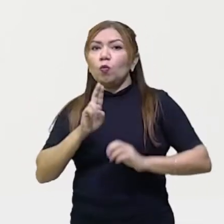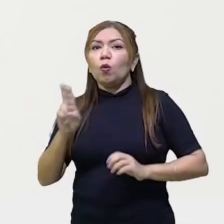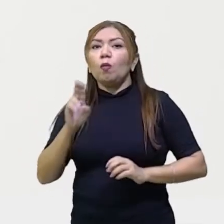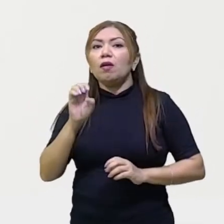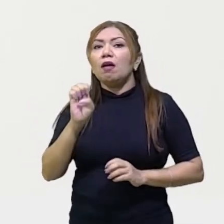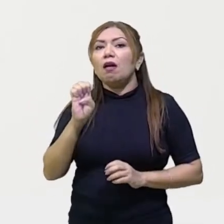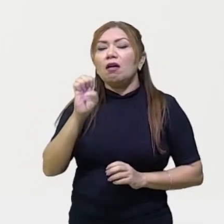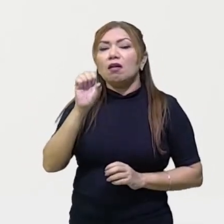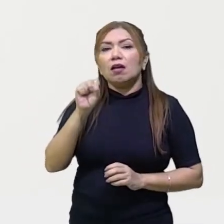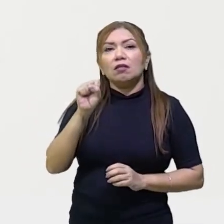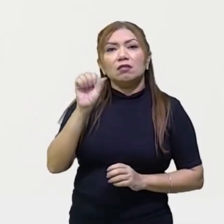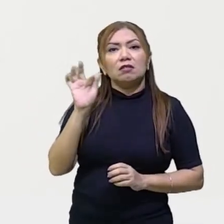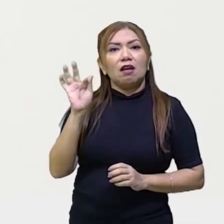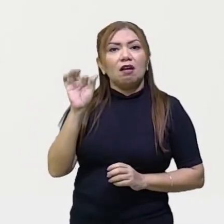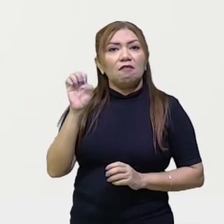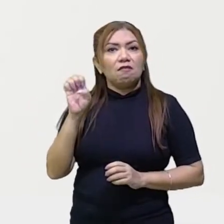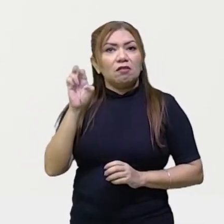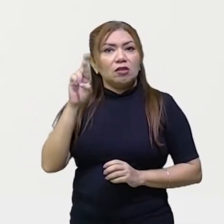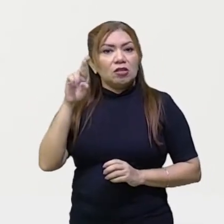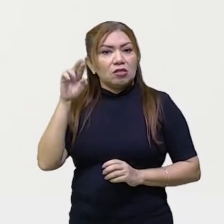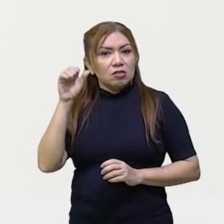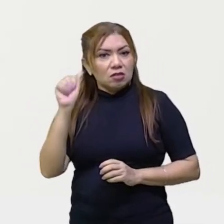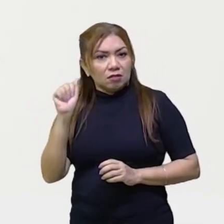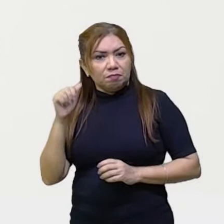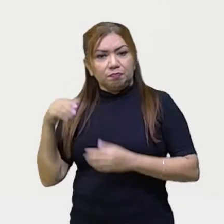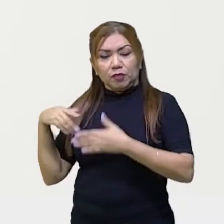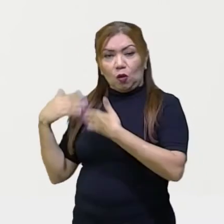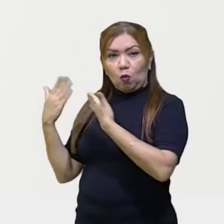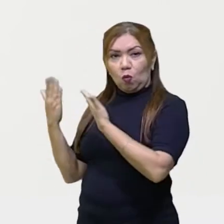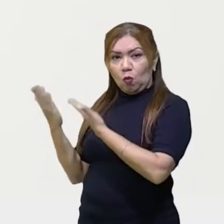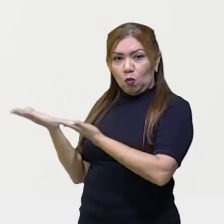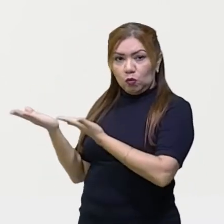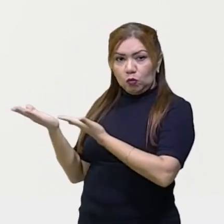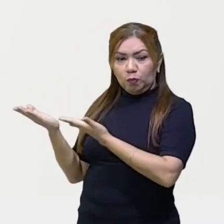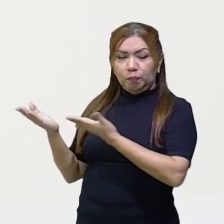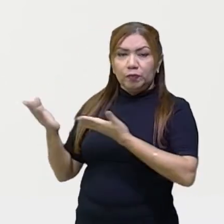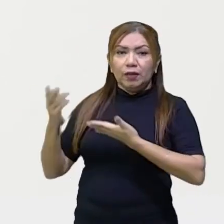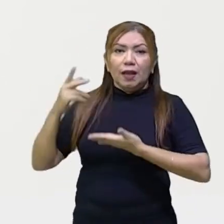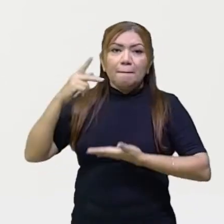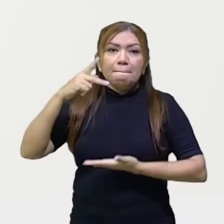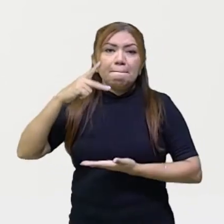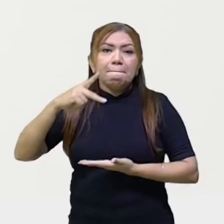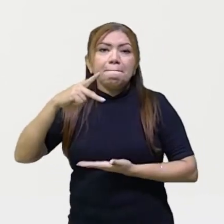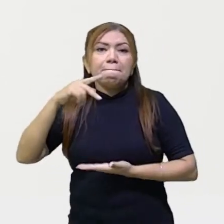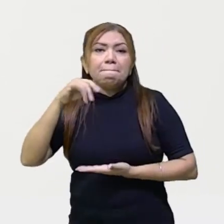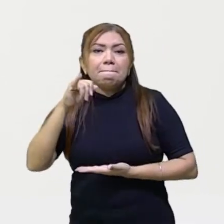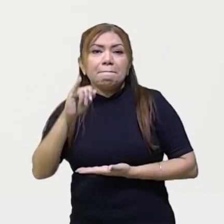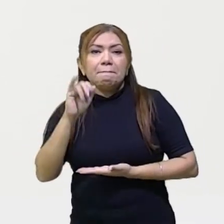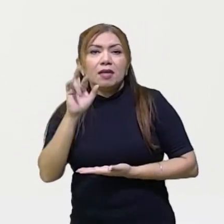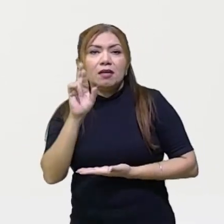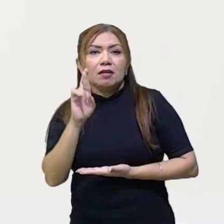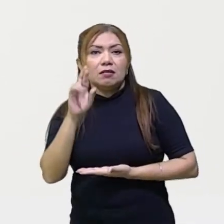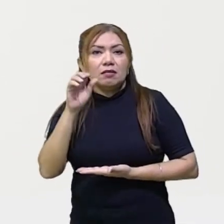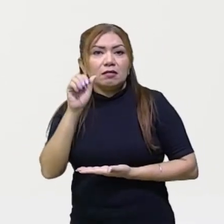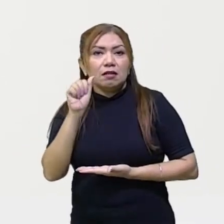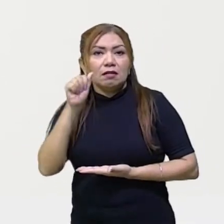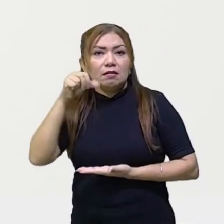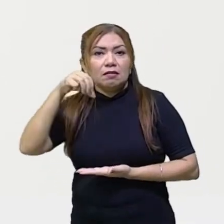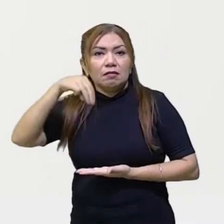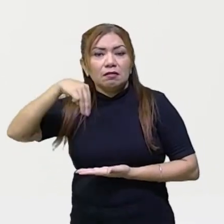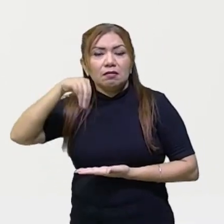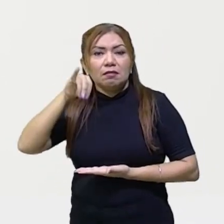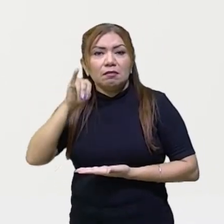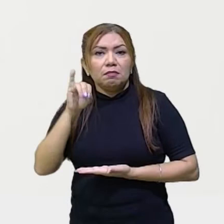tem mais tem olha só essa pirâmide pirâmide Olha a pirâmide